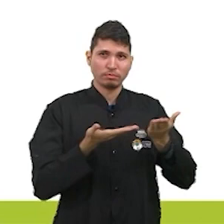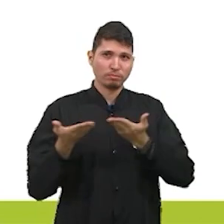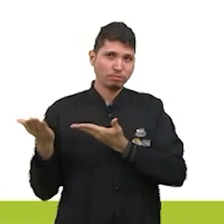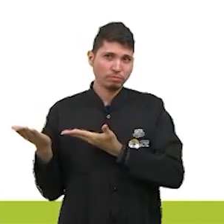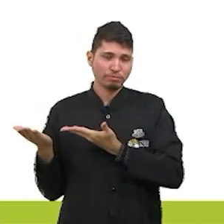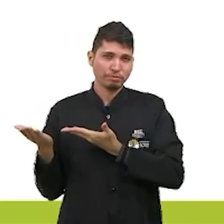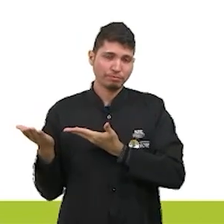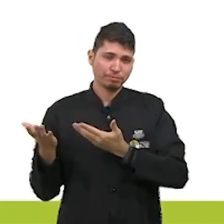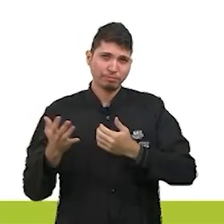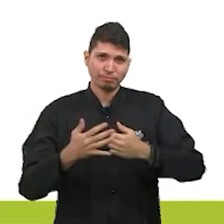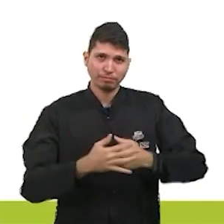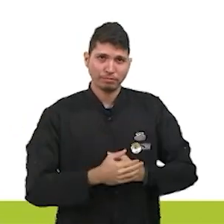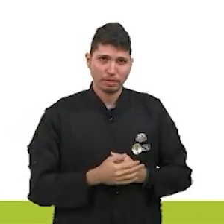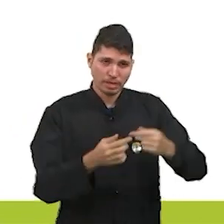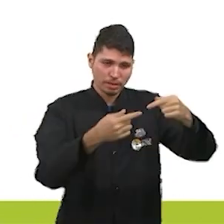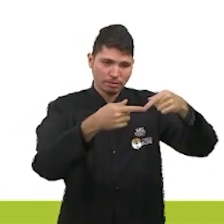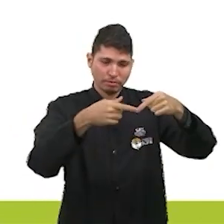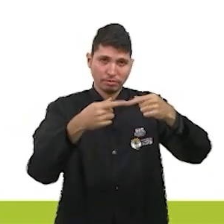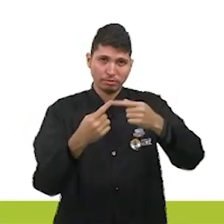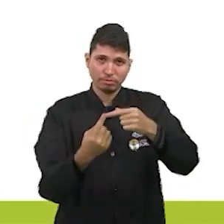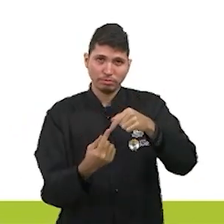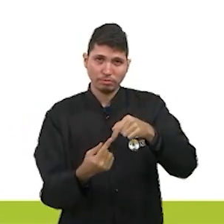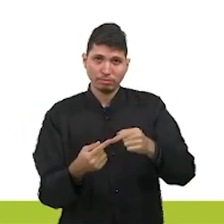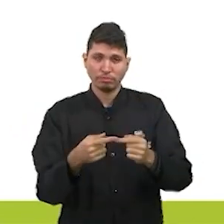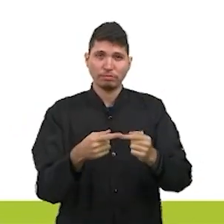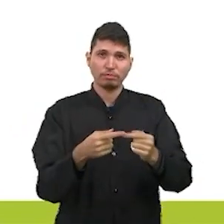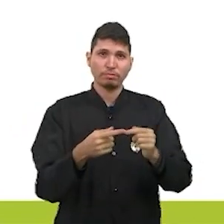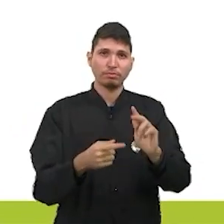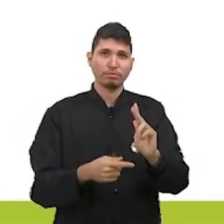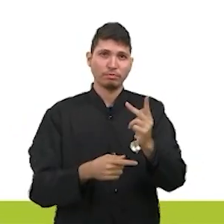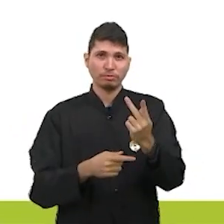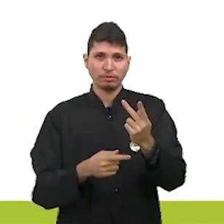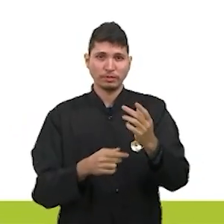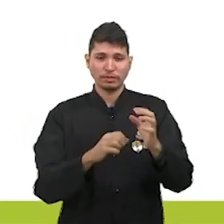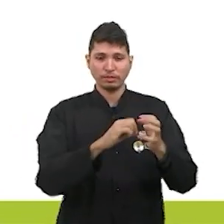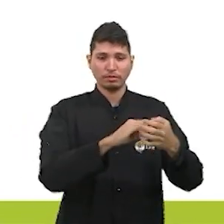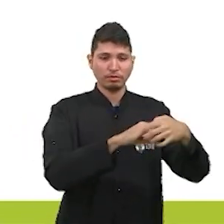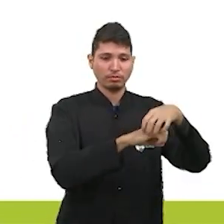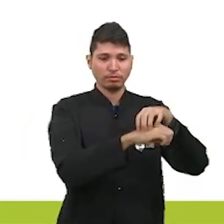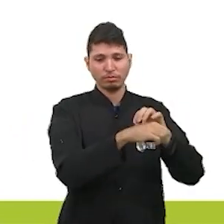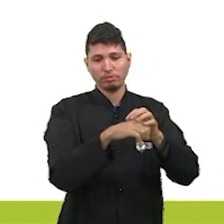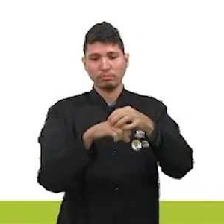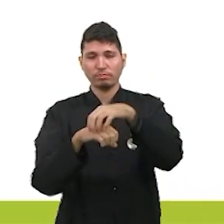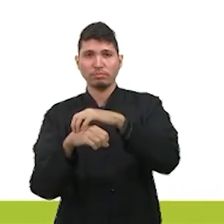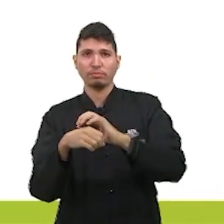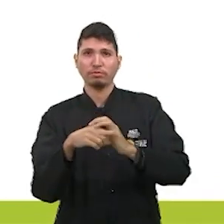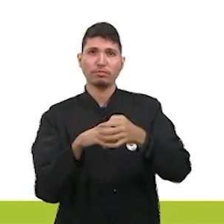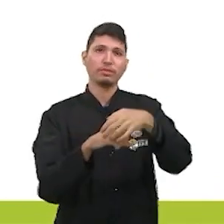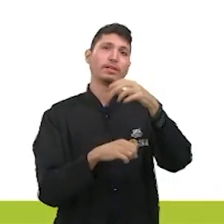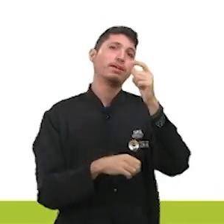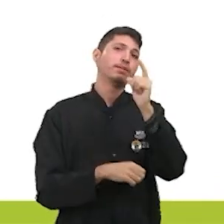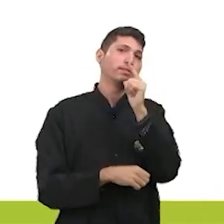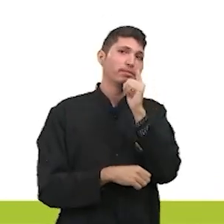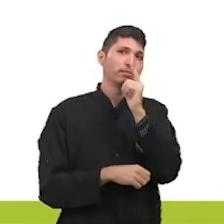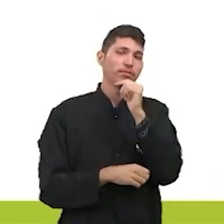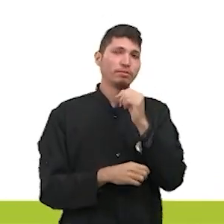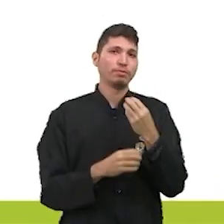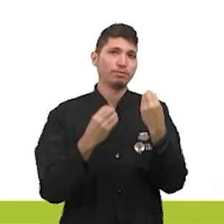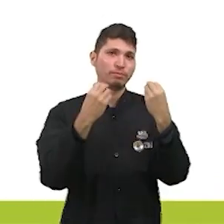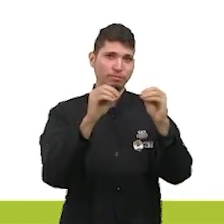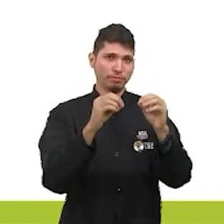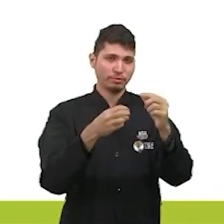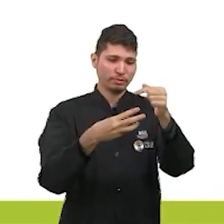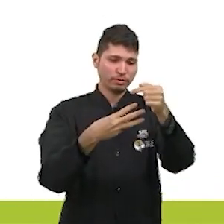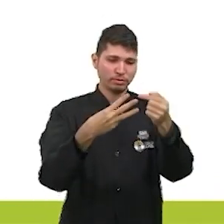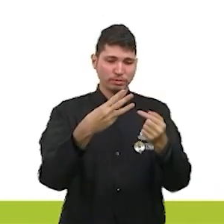hidrogênio ela pode acontecer entre as moléculas de água. Se você analisar aqui, ó, eu coloquei 3